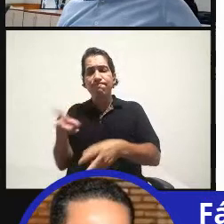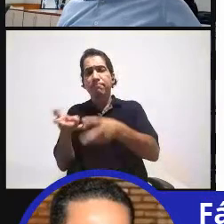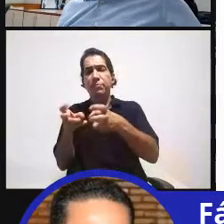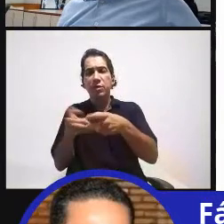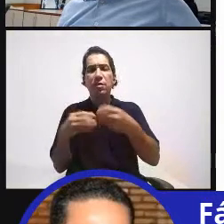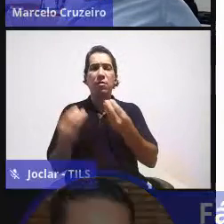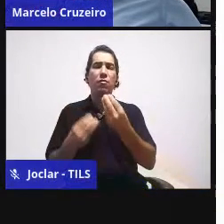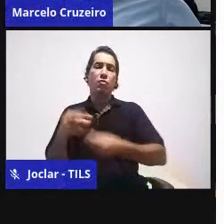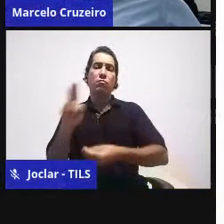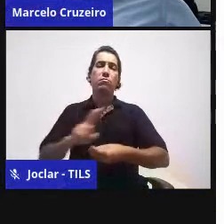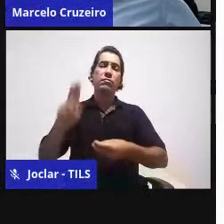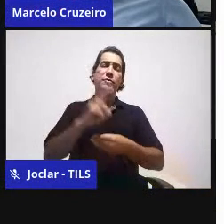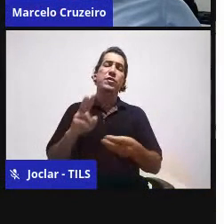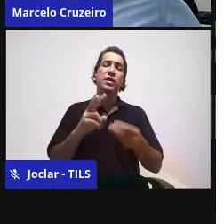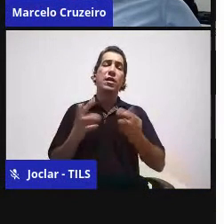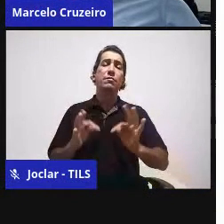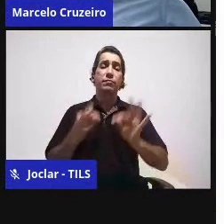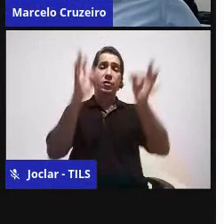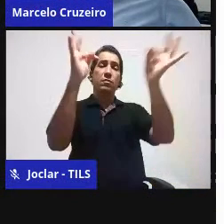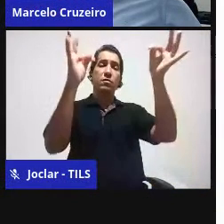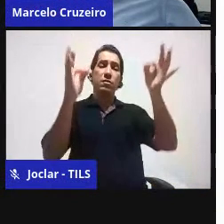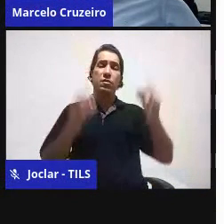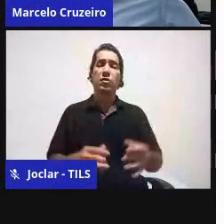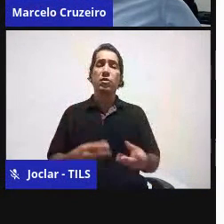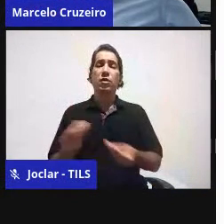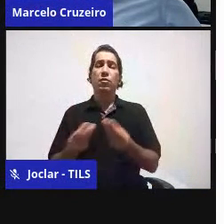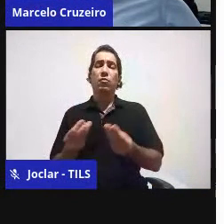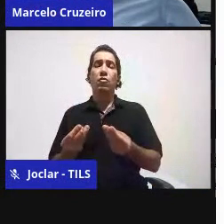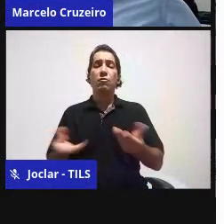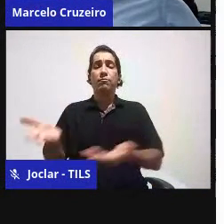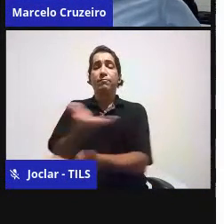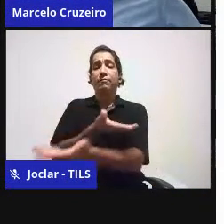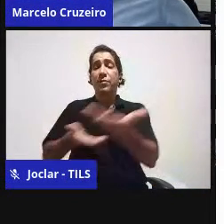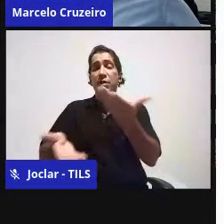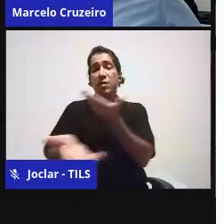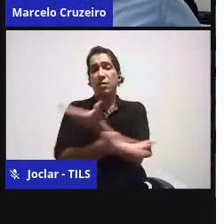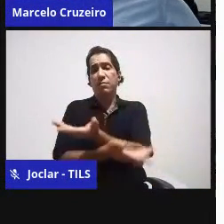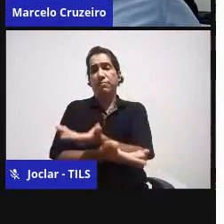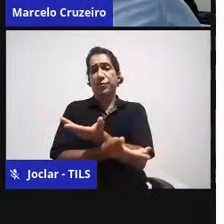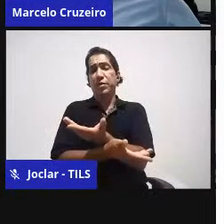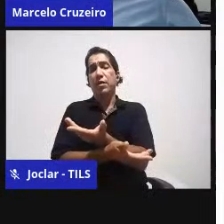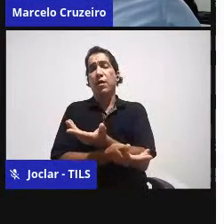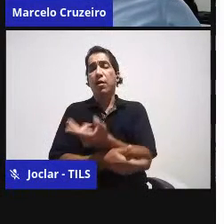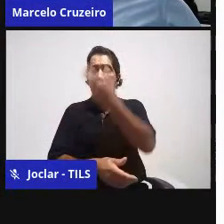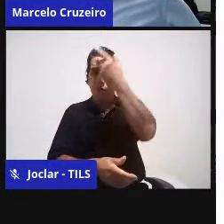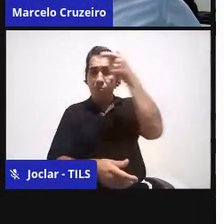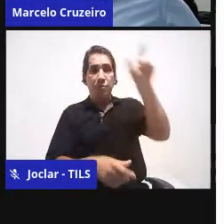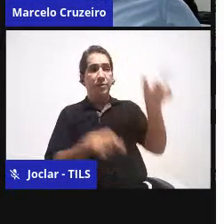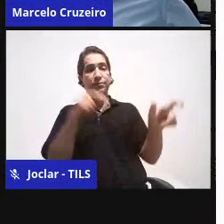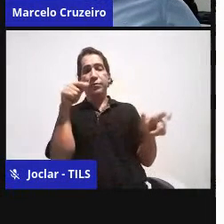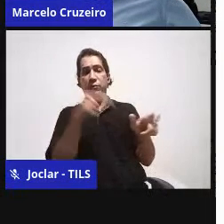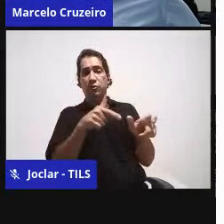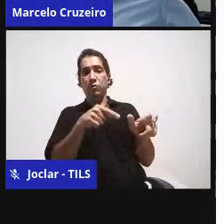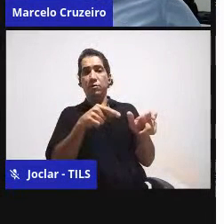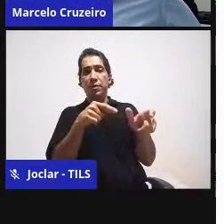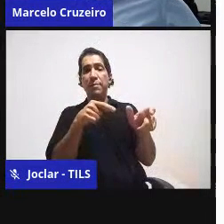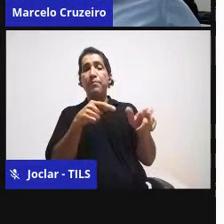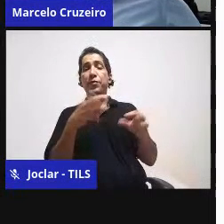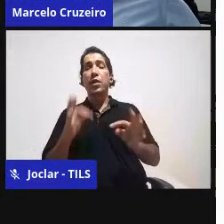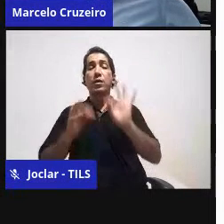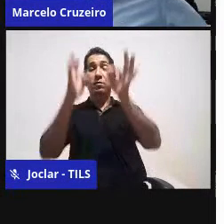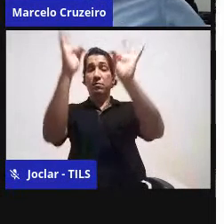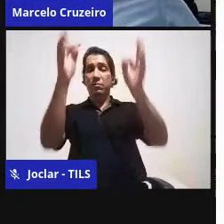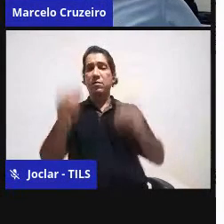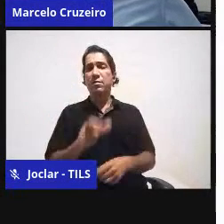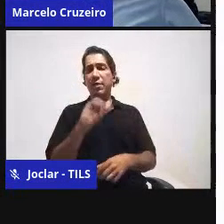Então, é o que eu chamei aqui de interações entre o homem, tecnologia e organização. Então, a gente tem aqui um sistema